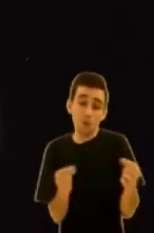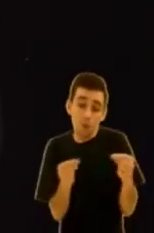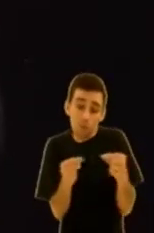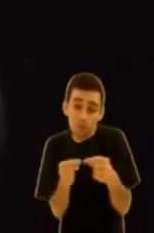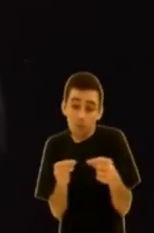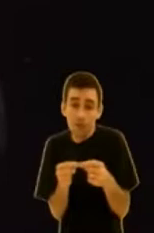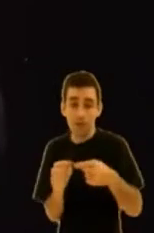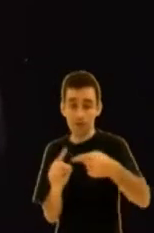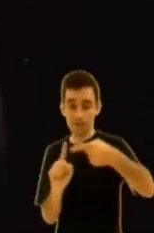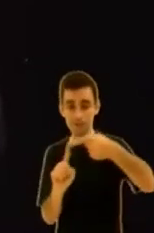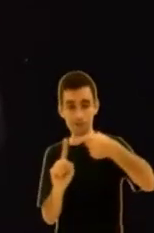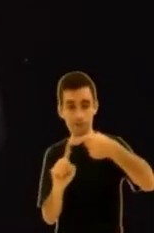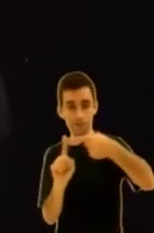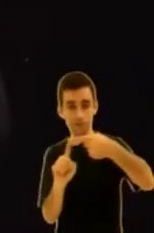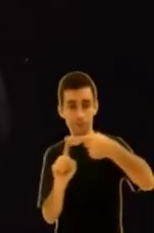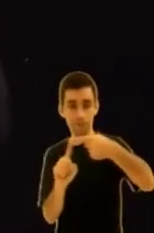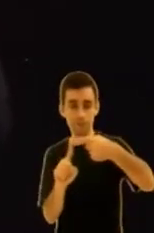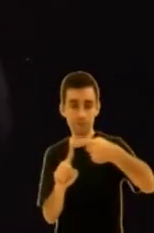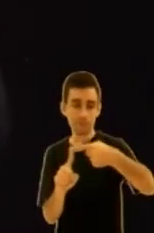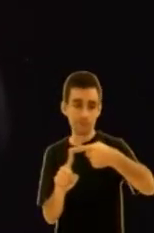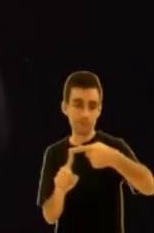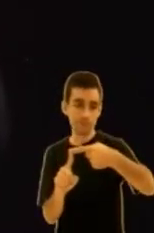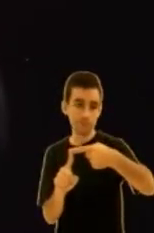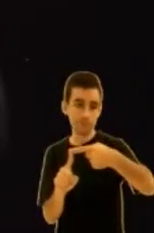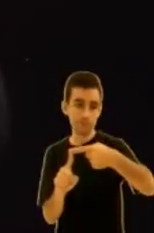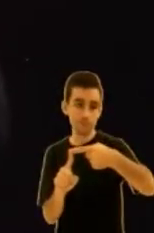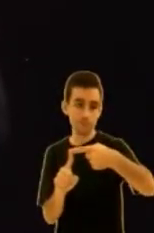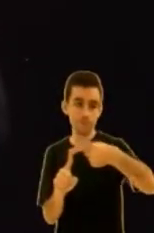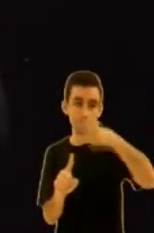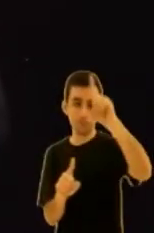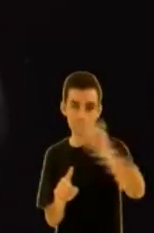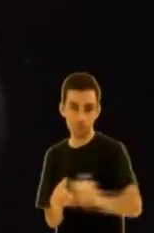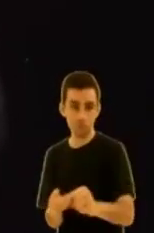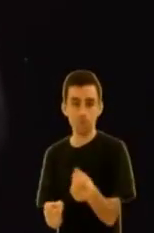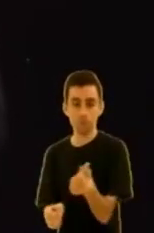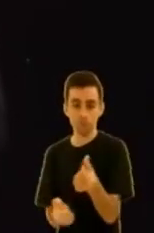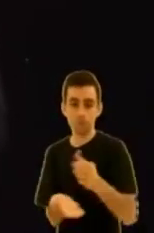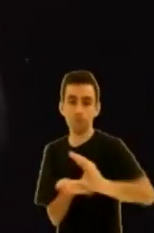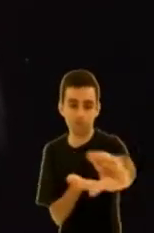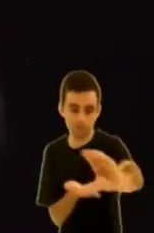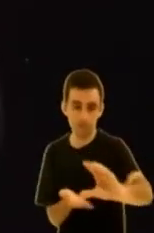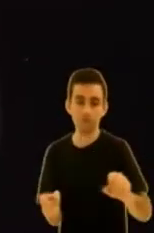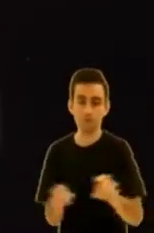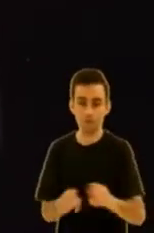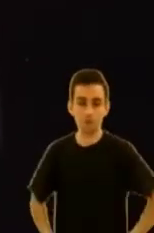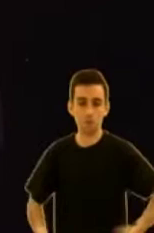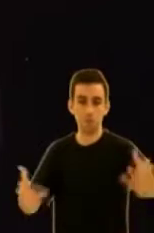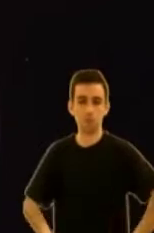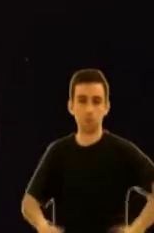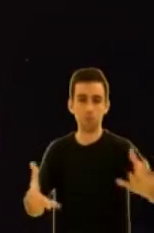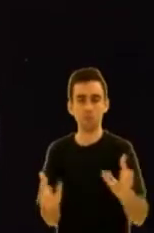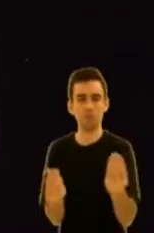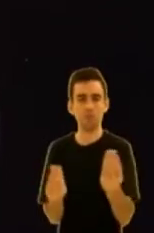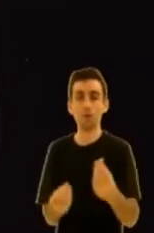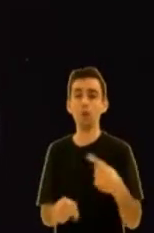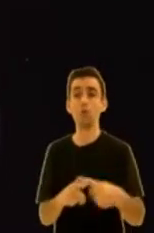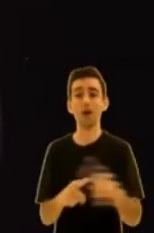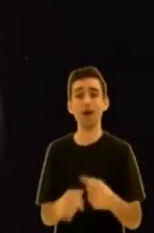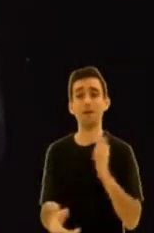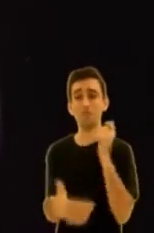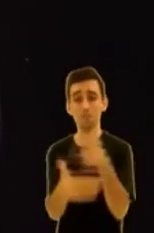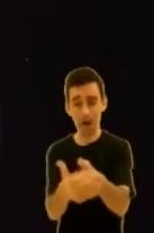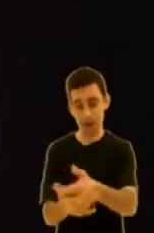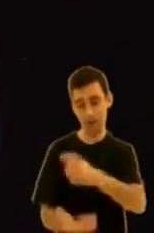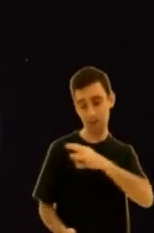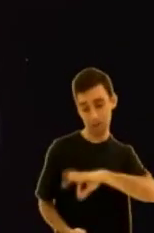a, desoneração do município. Nós sabemos das dificuldades dos municípios para pagar folha, para pagar